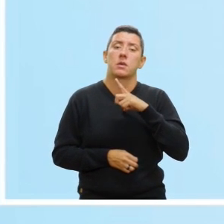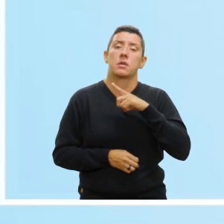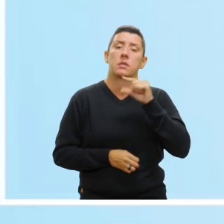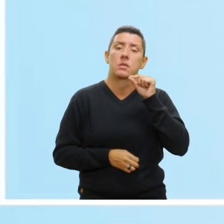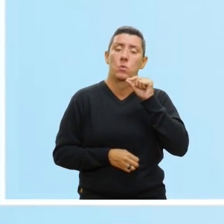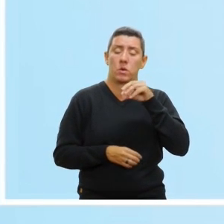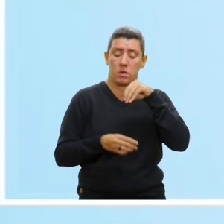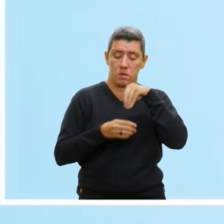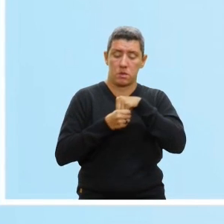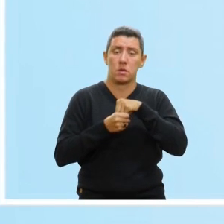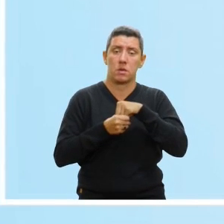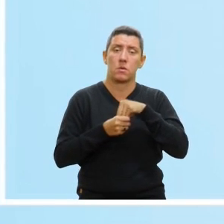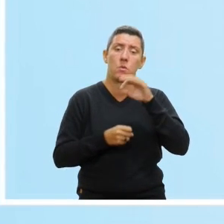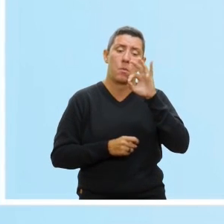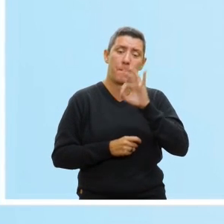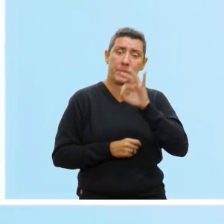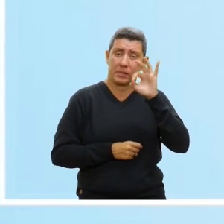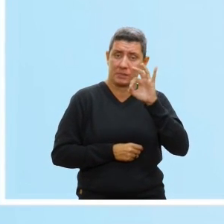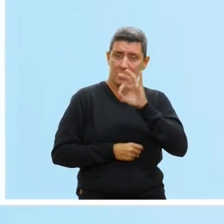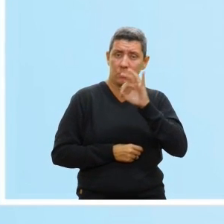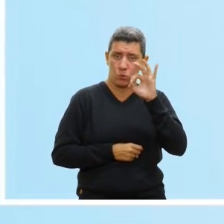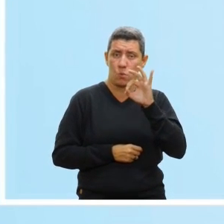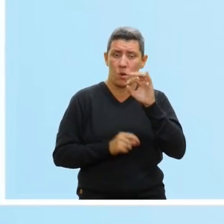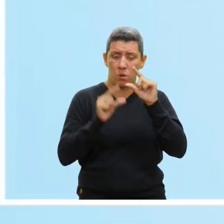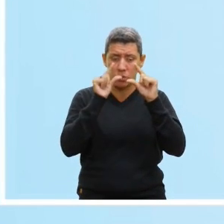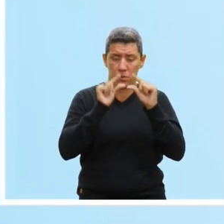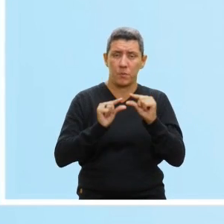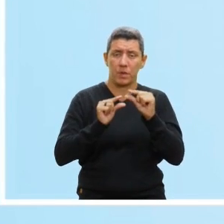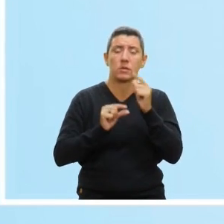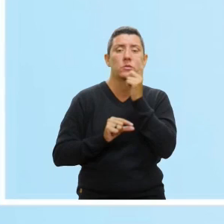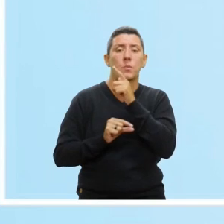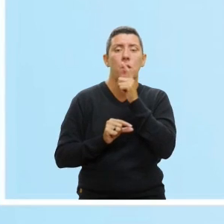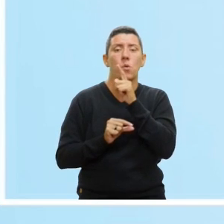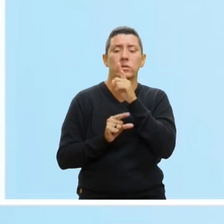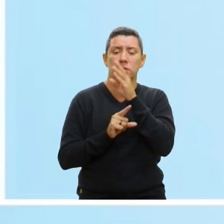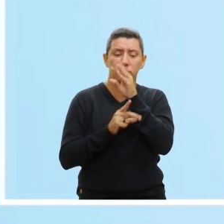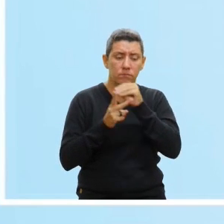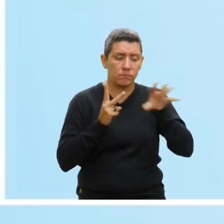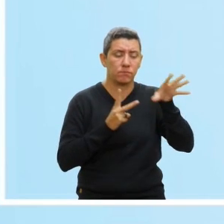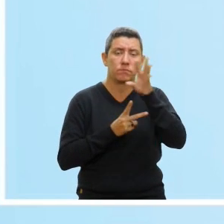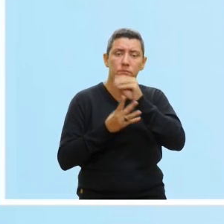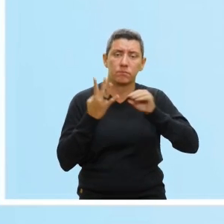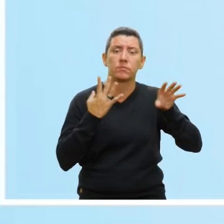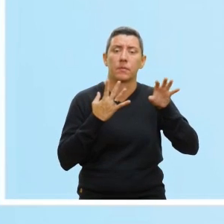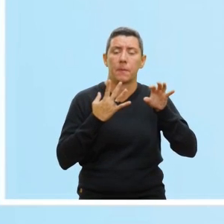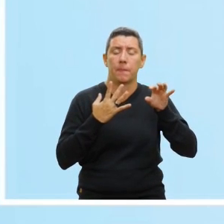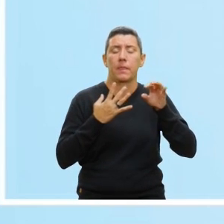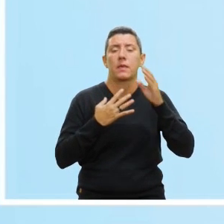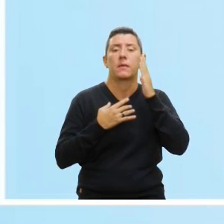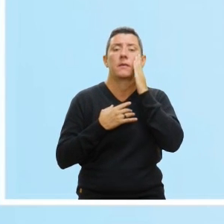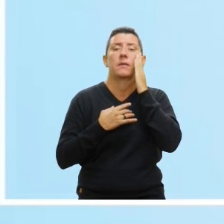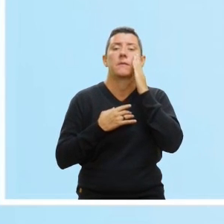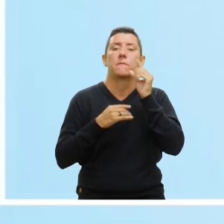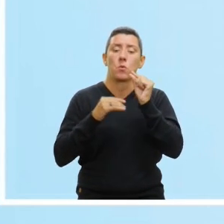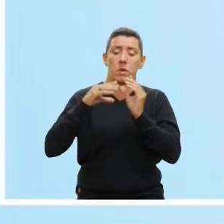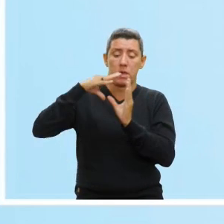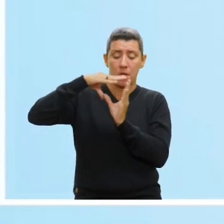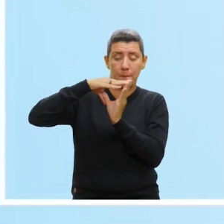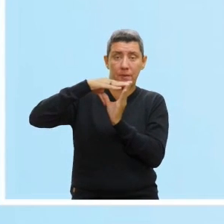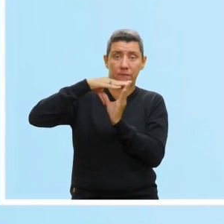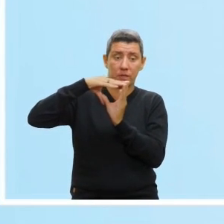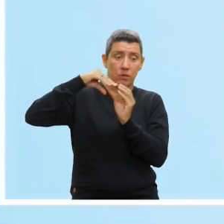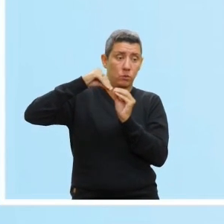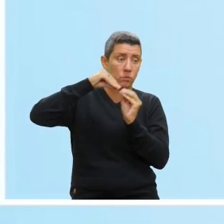pega uma porcentagem bem pequena do sinal e desvia para você poder monitorar. Então você faz essa conexão do amplificador para essa